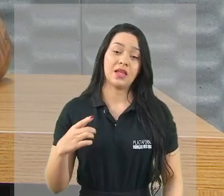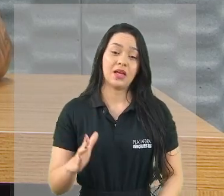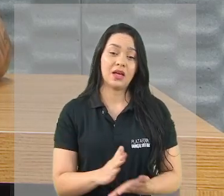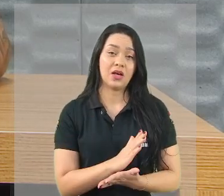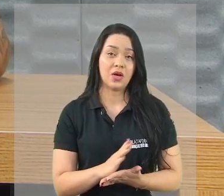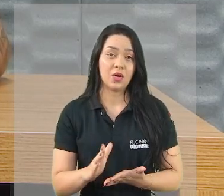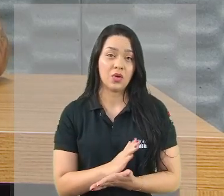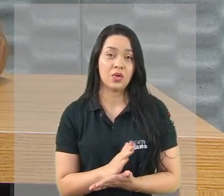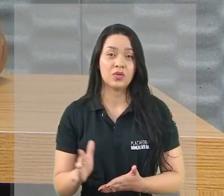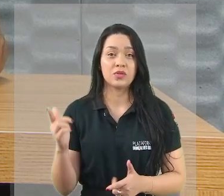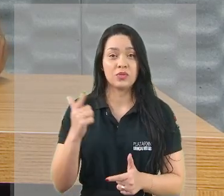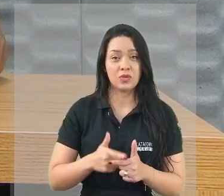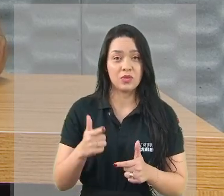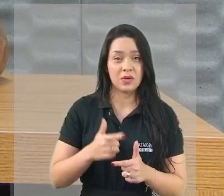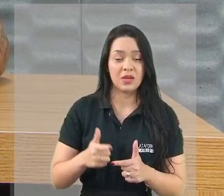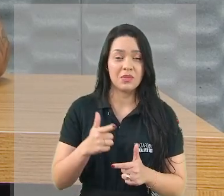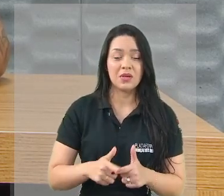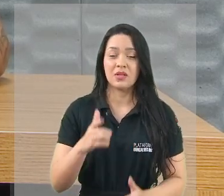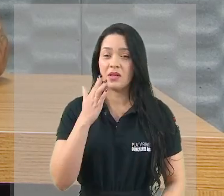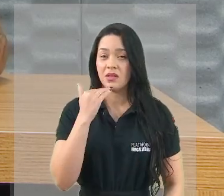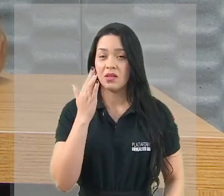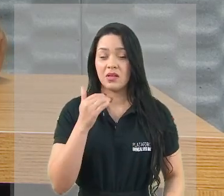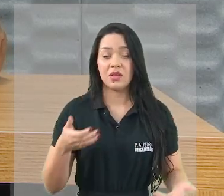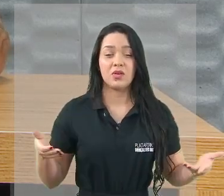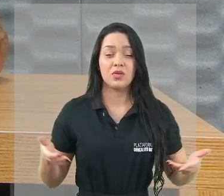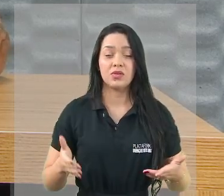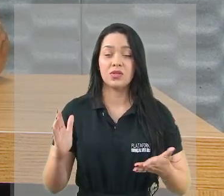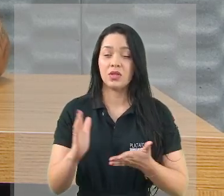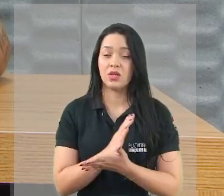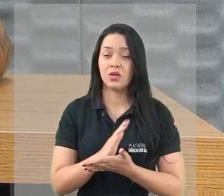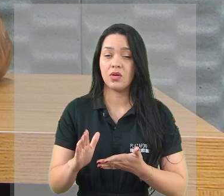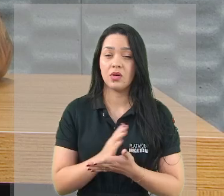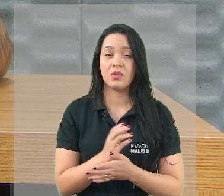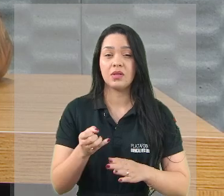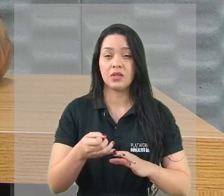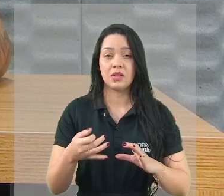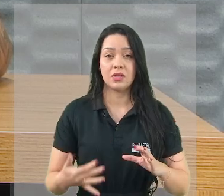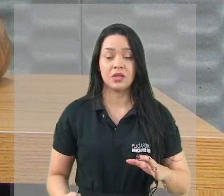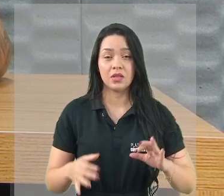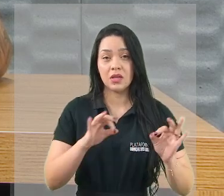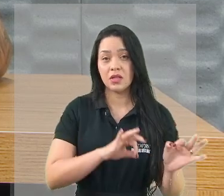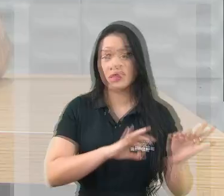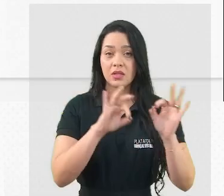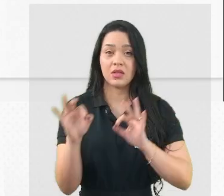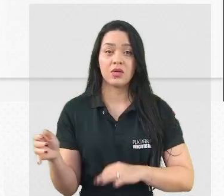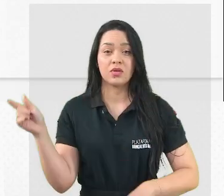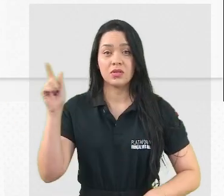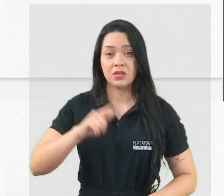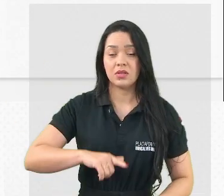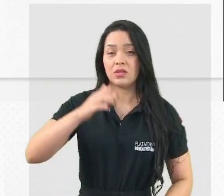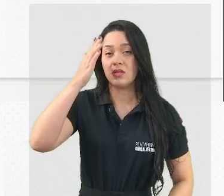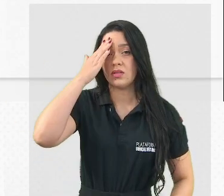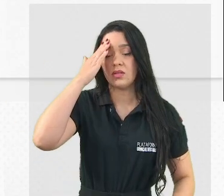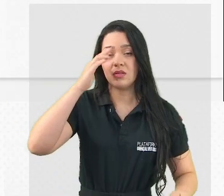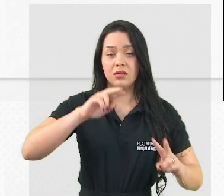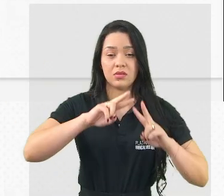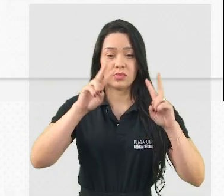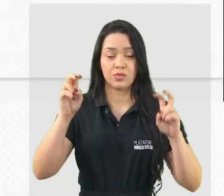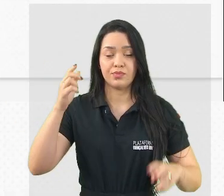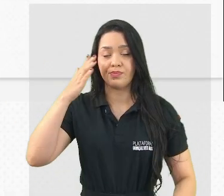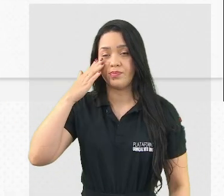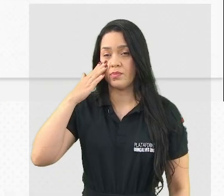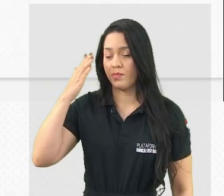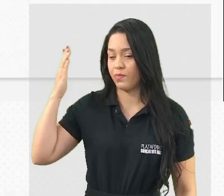alguns distúrbios alimentares. E nós iremos trazer alguns pontos aqui de atenção para que a gente consiga compreender sobre os distúrbios